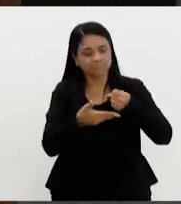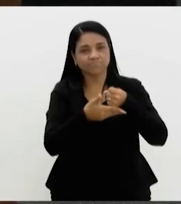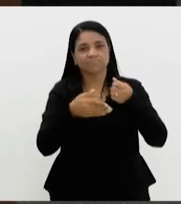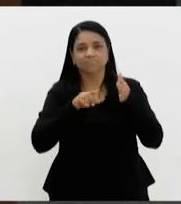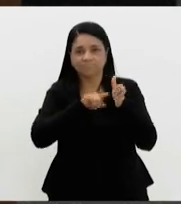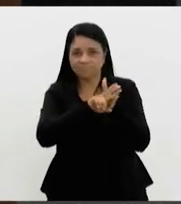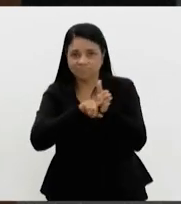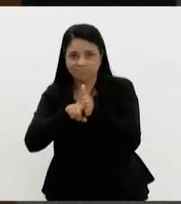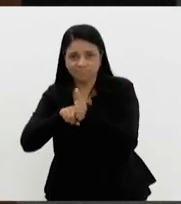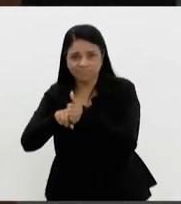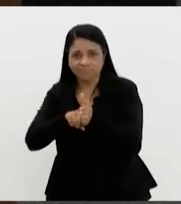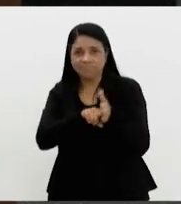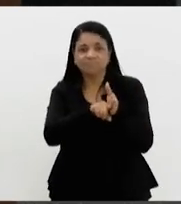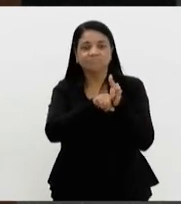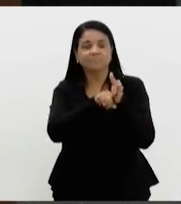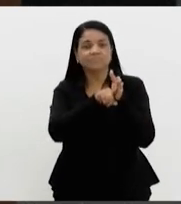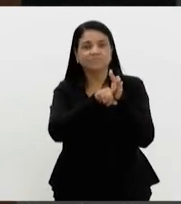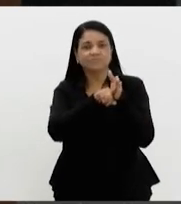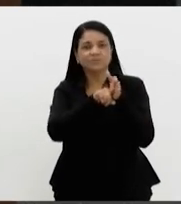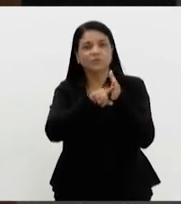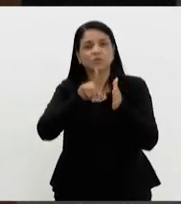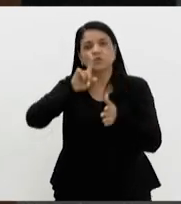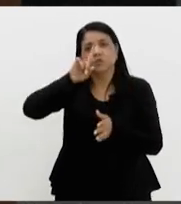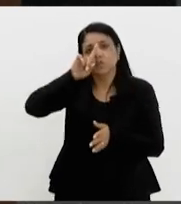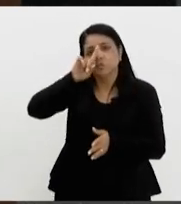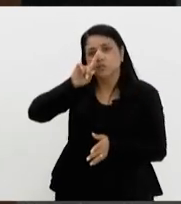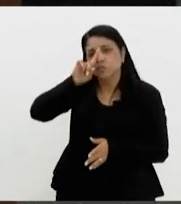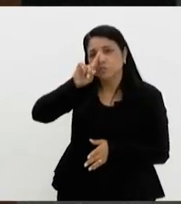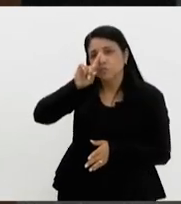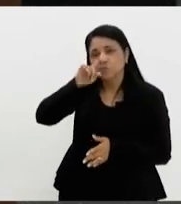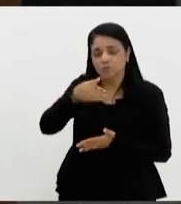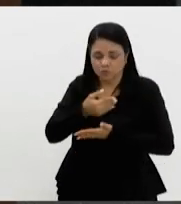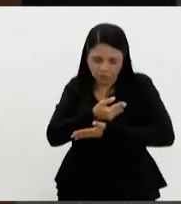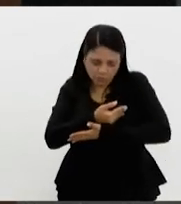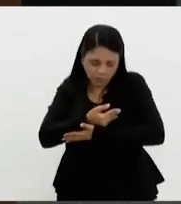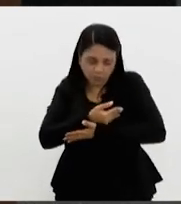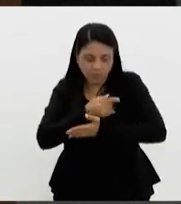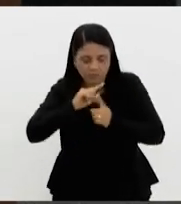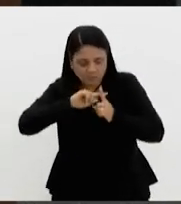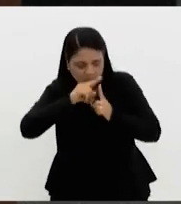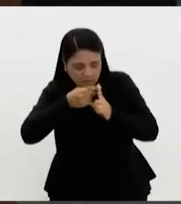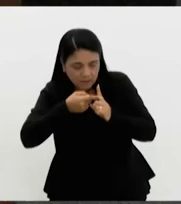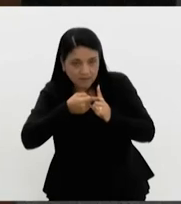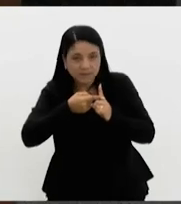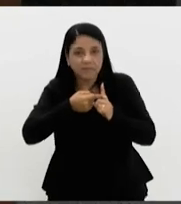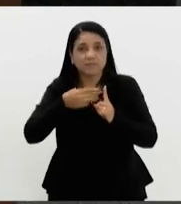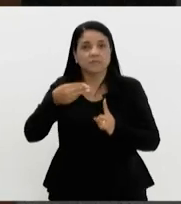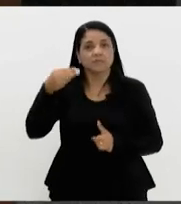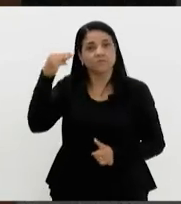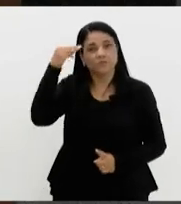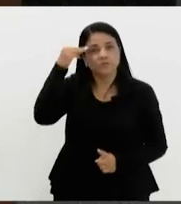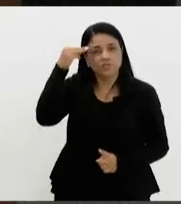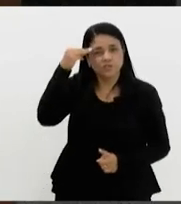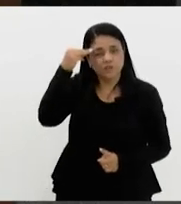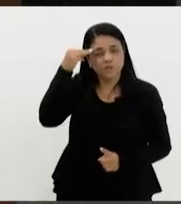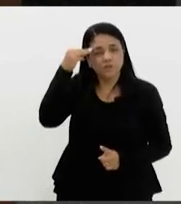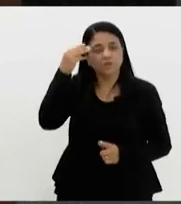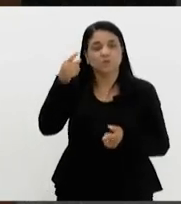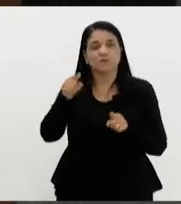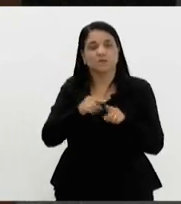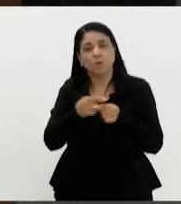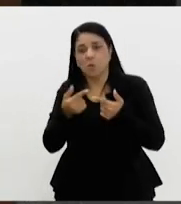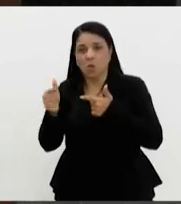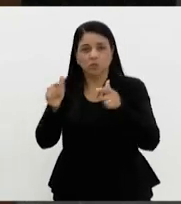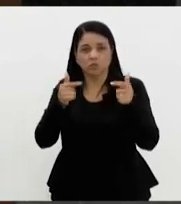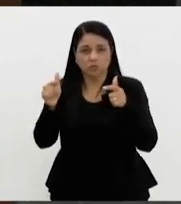o exame que analisa os riscos do bebê desenvolver síndrome de Down e outras síndromes. Então,